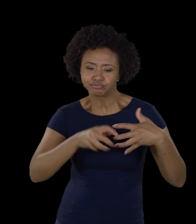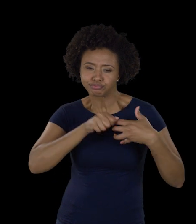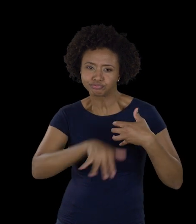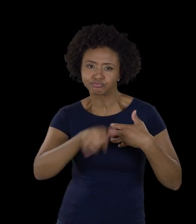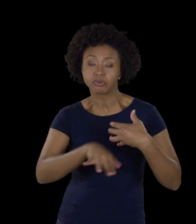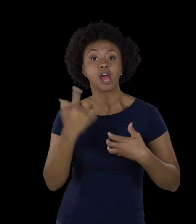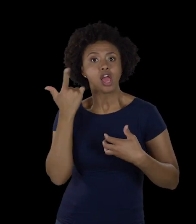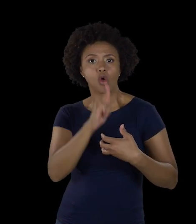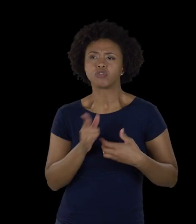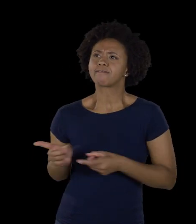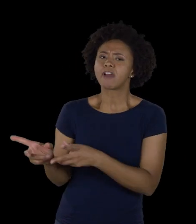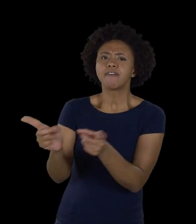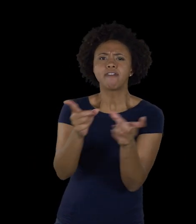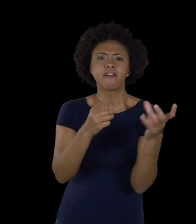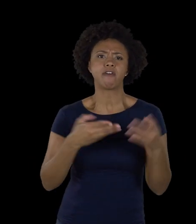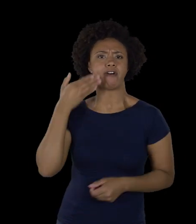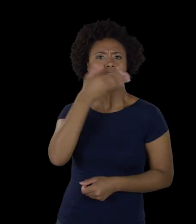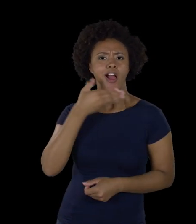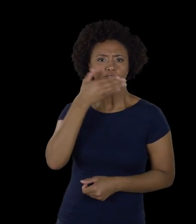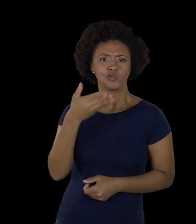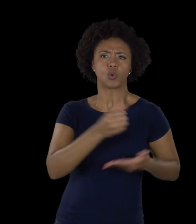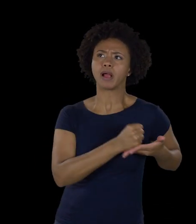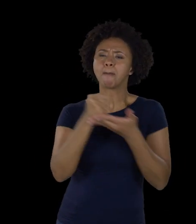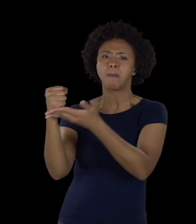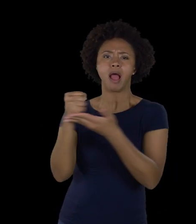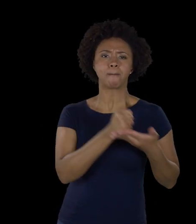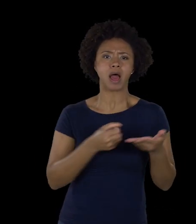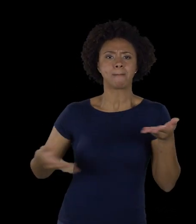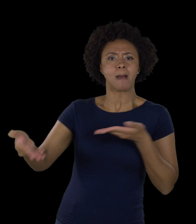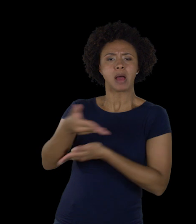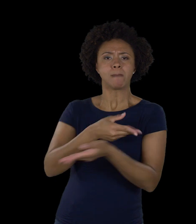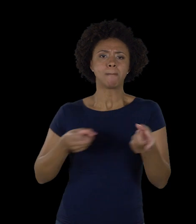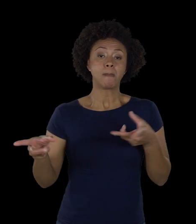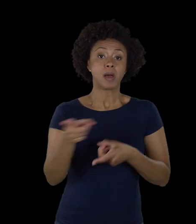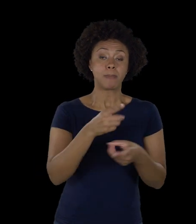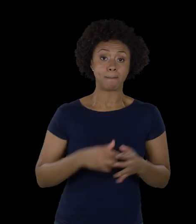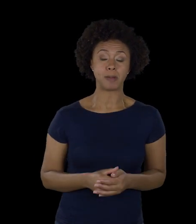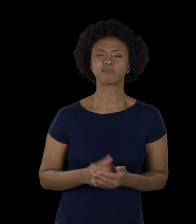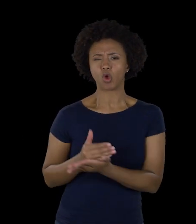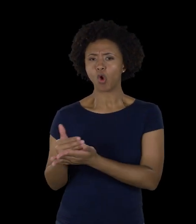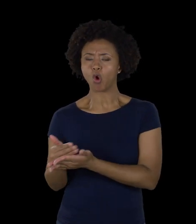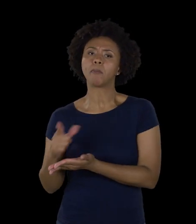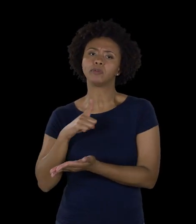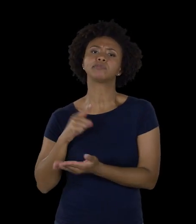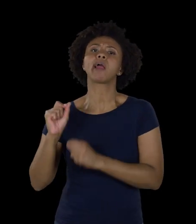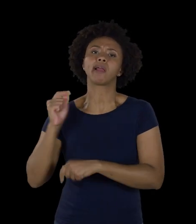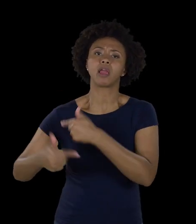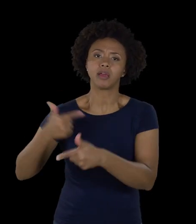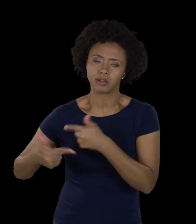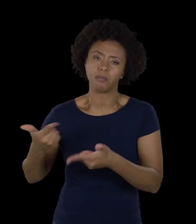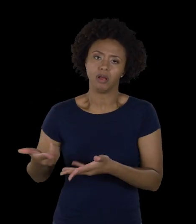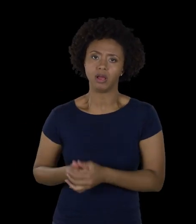e exportar grandes quantidades de açúcar. Importante também, sobretudo numa primeira fase, era a mão de obra